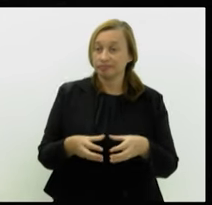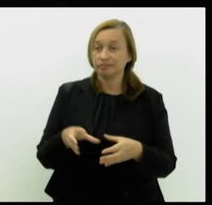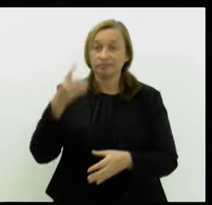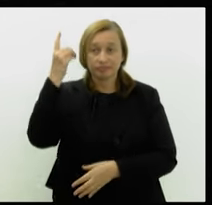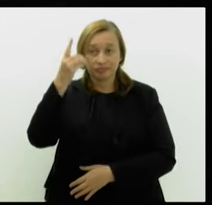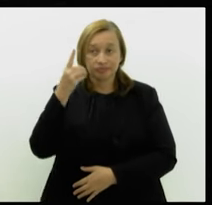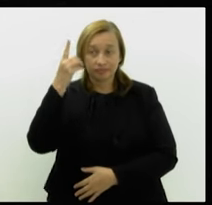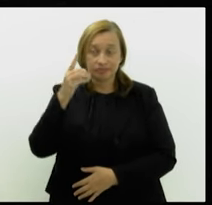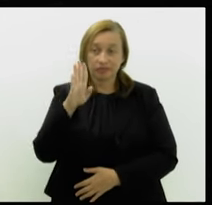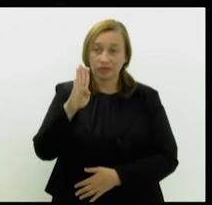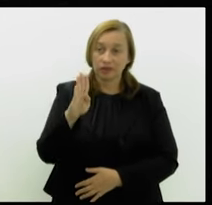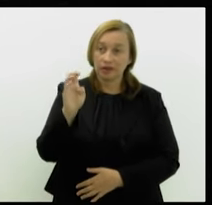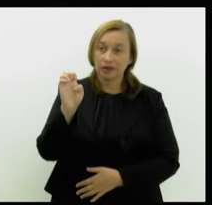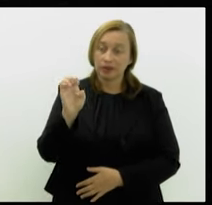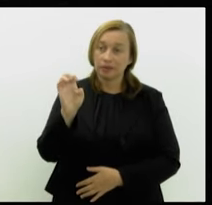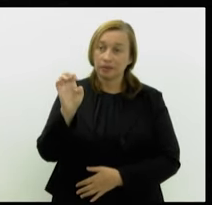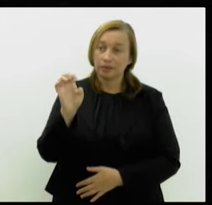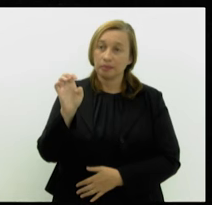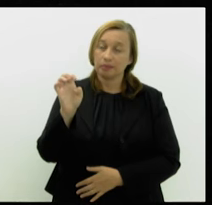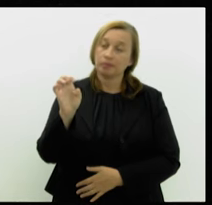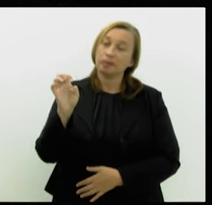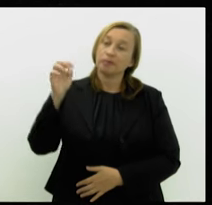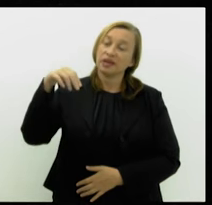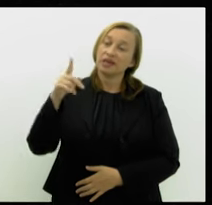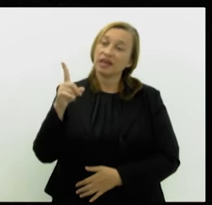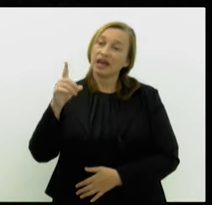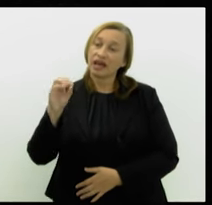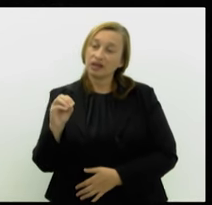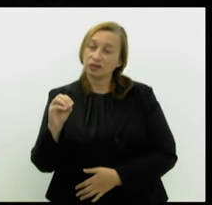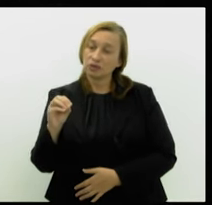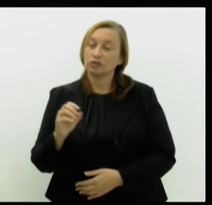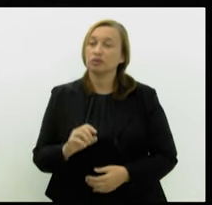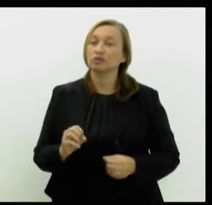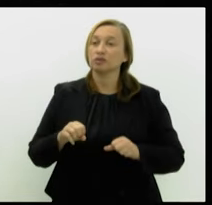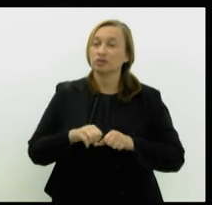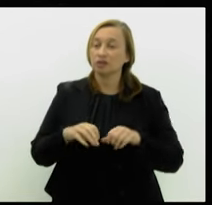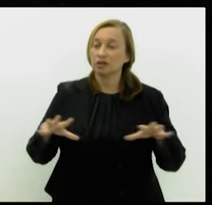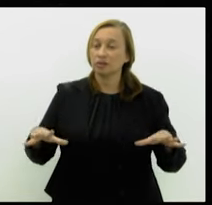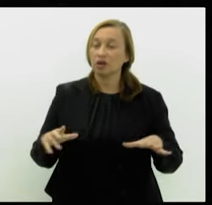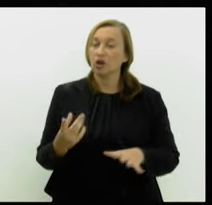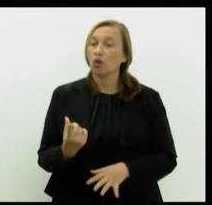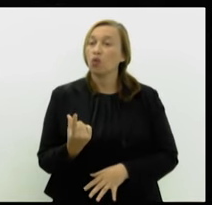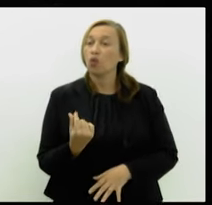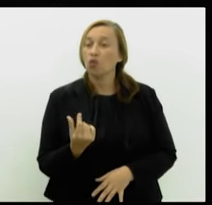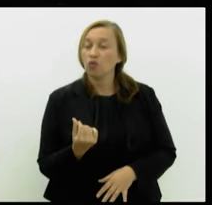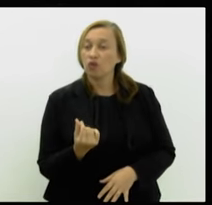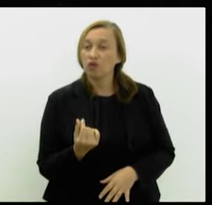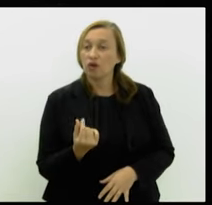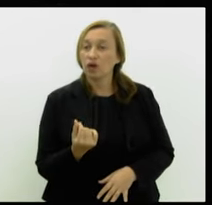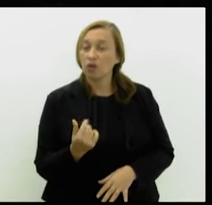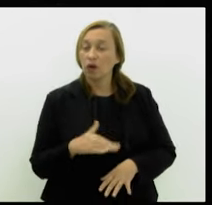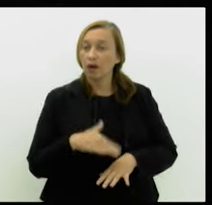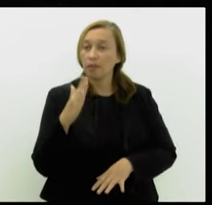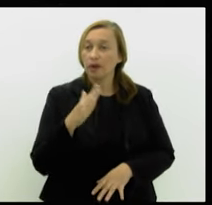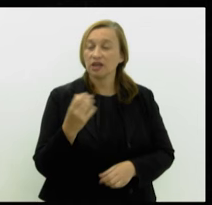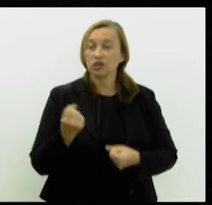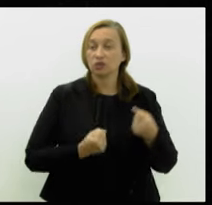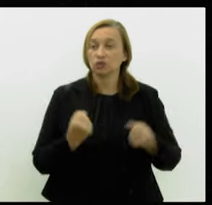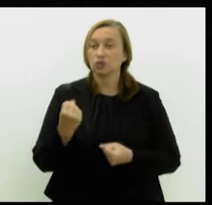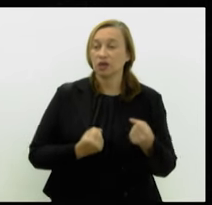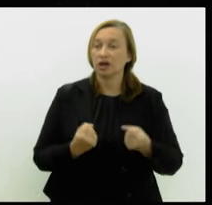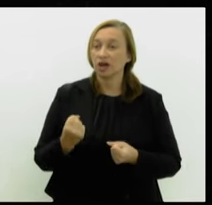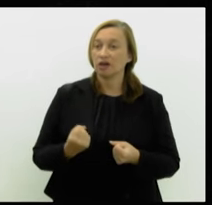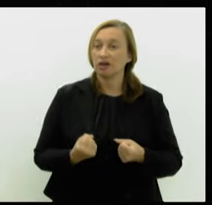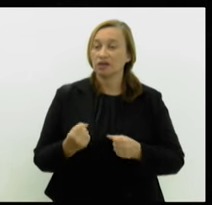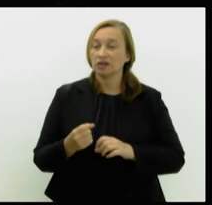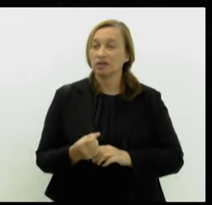deputado Bernardo Rossi, com o objetivo de ampliar o valor máximo do veículo que pode ser adquirido pela pessoa